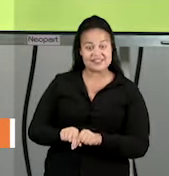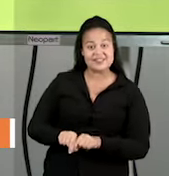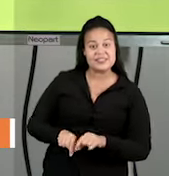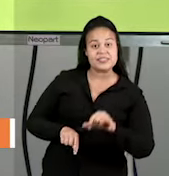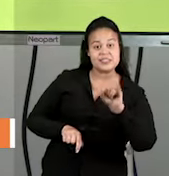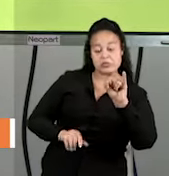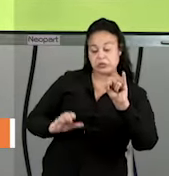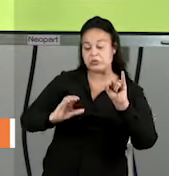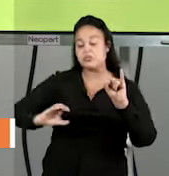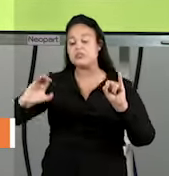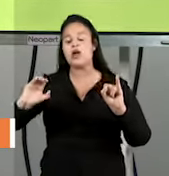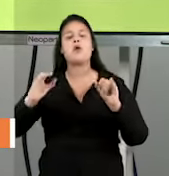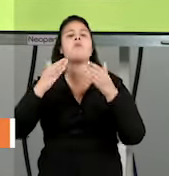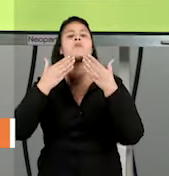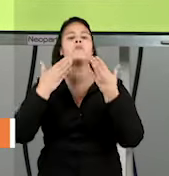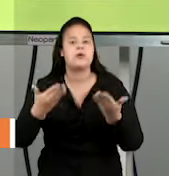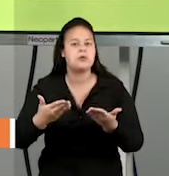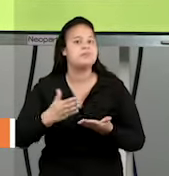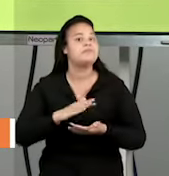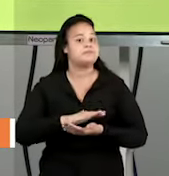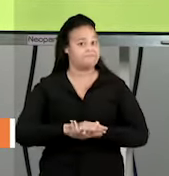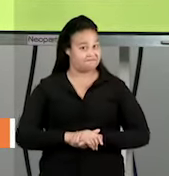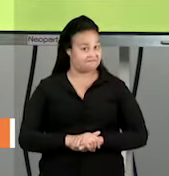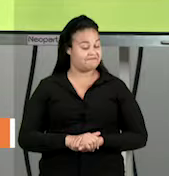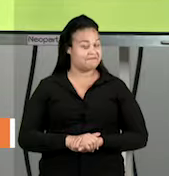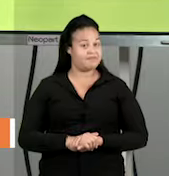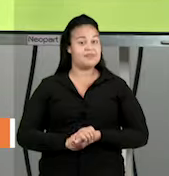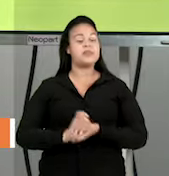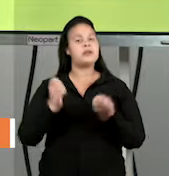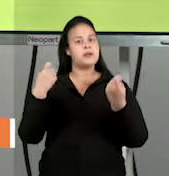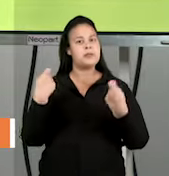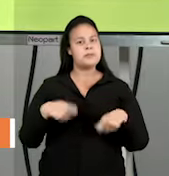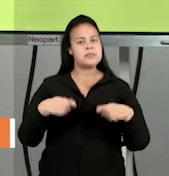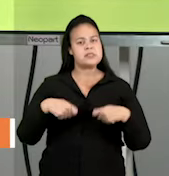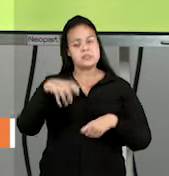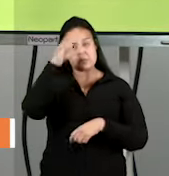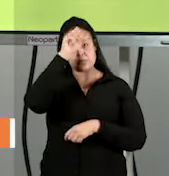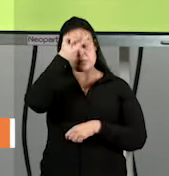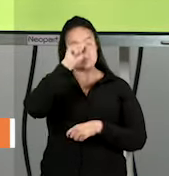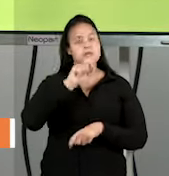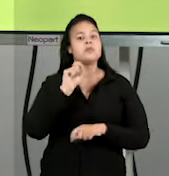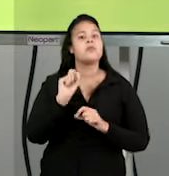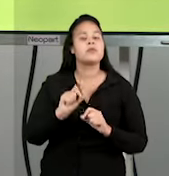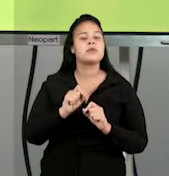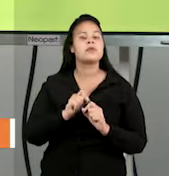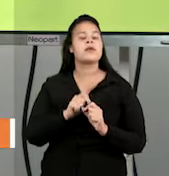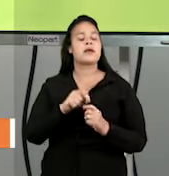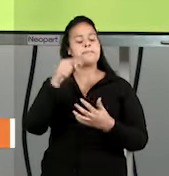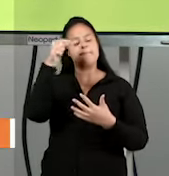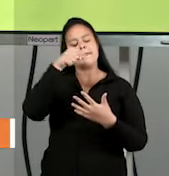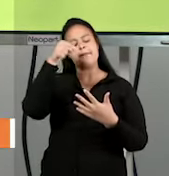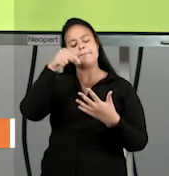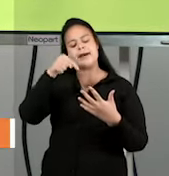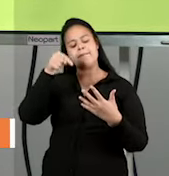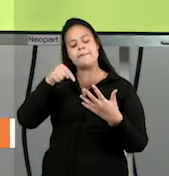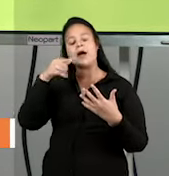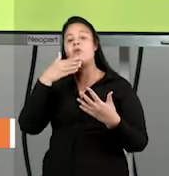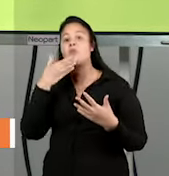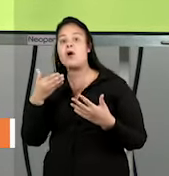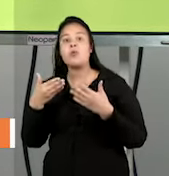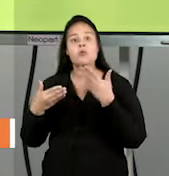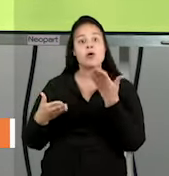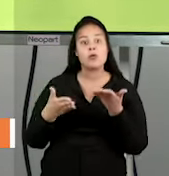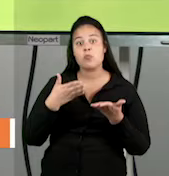circunscrito. Então, as habilidades que nós já começamos, identificar o segmento,